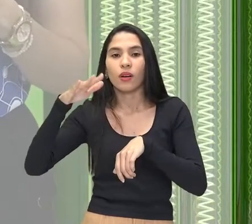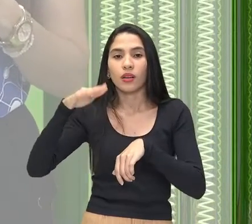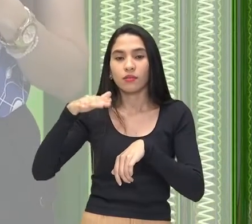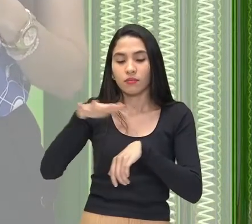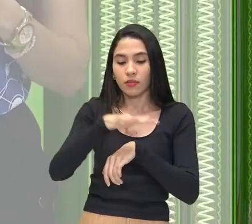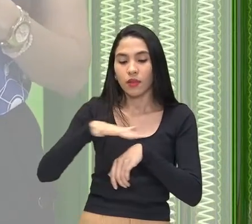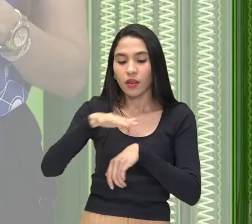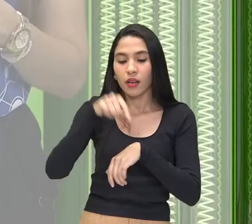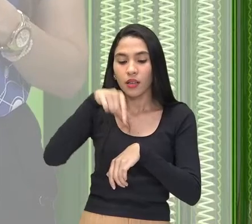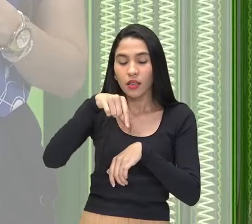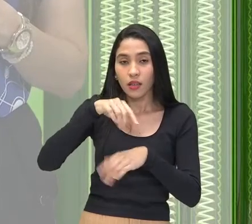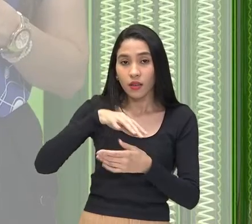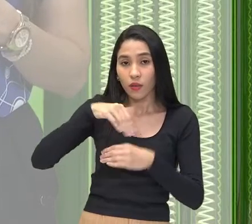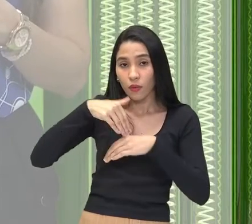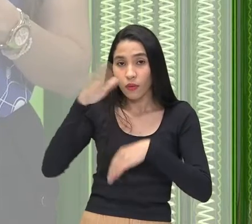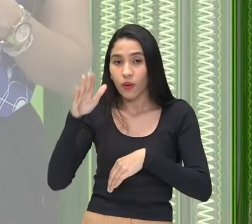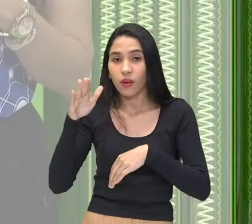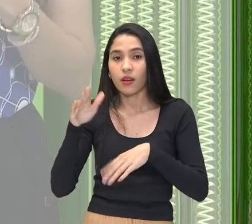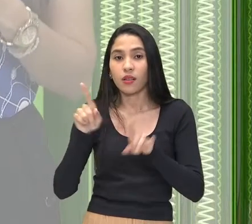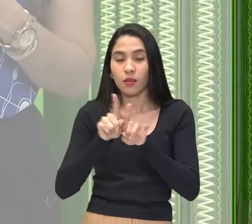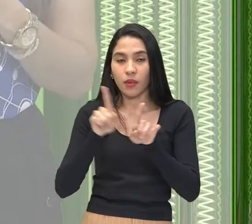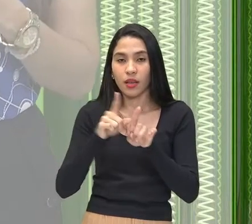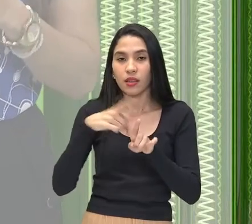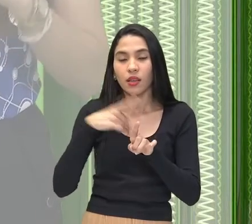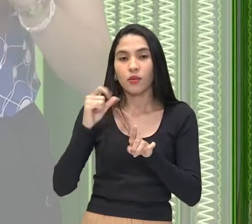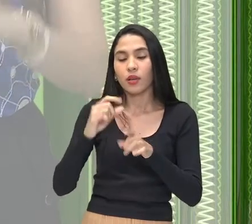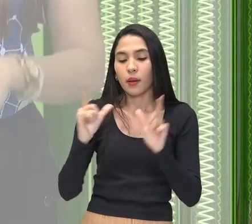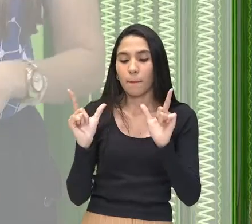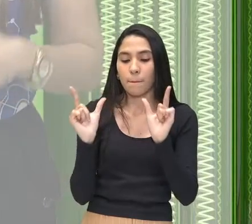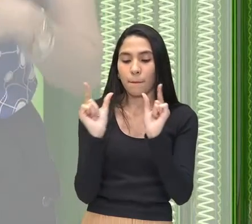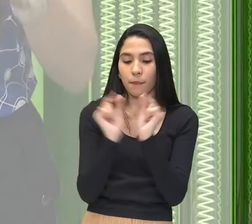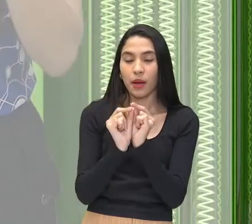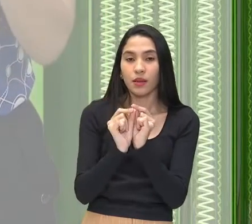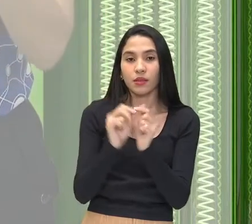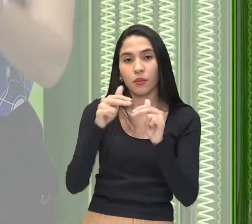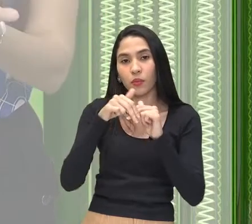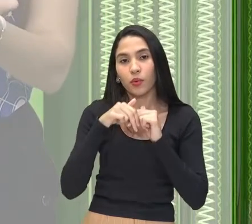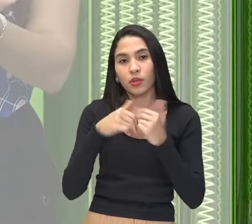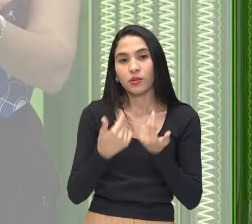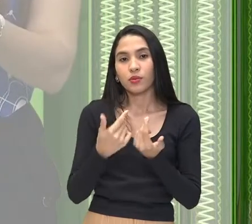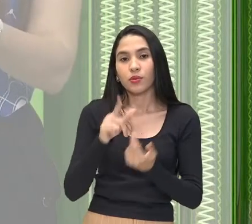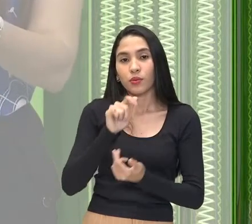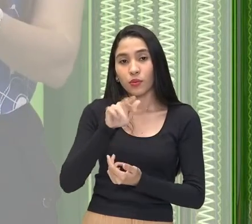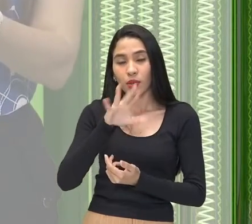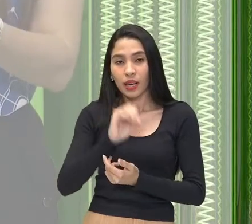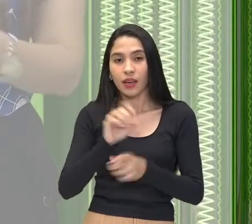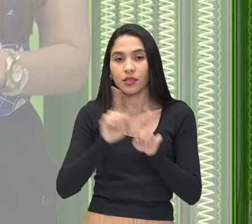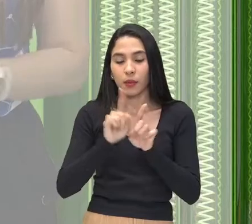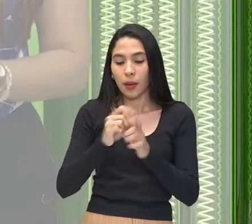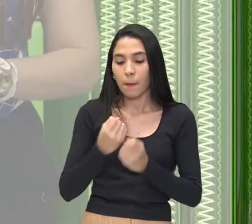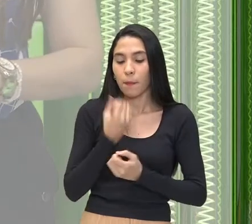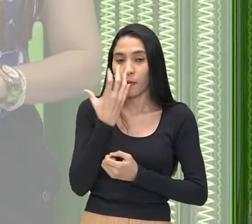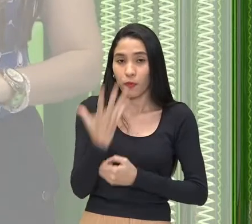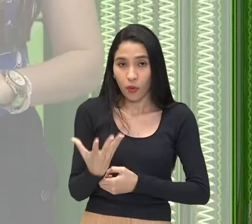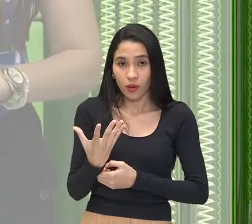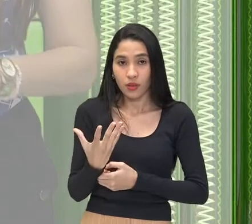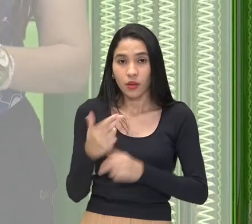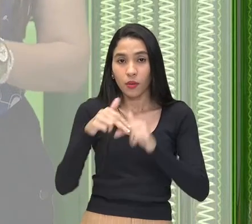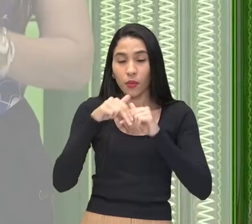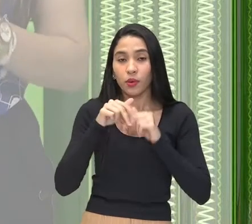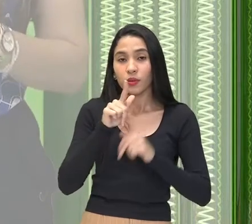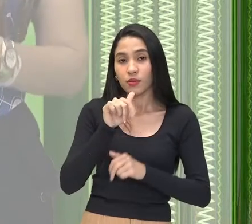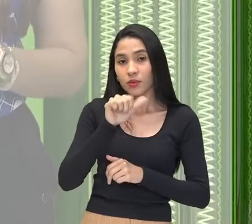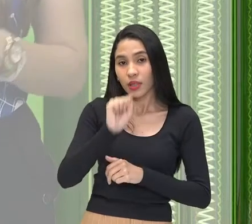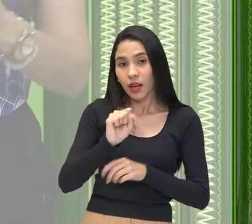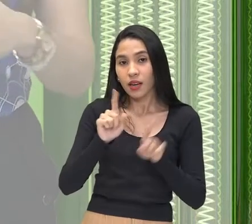essa pressão aqui fora, baixa, e é por isso que o gás é colocado para fora. É por isso que o